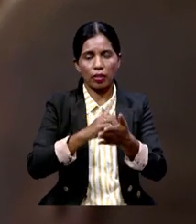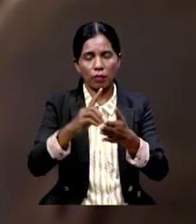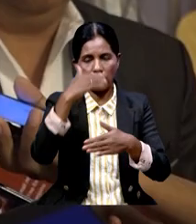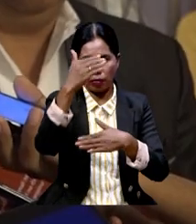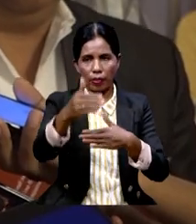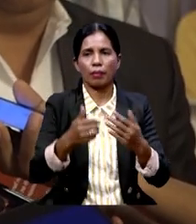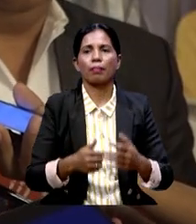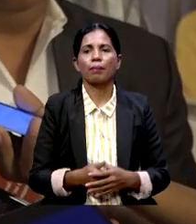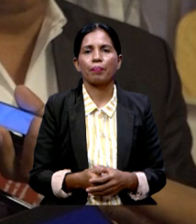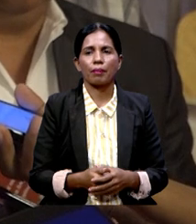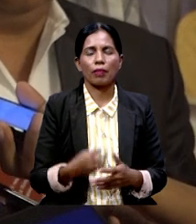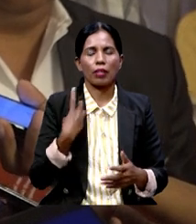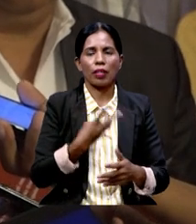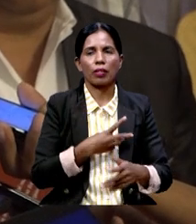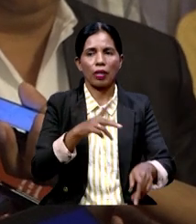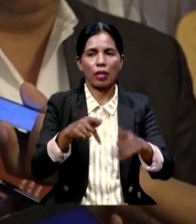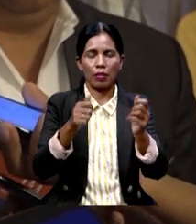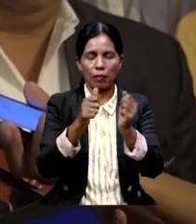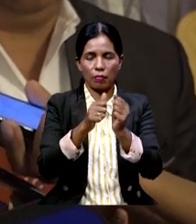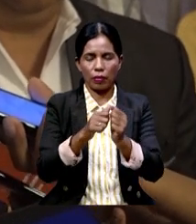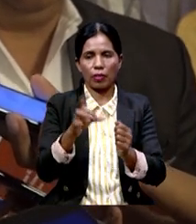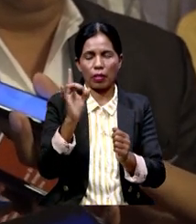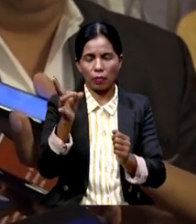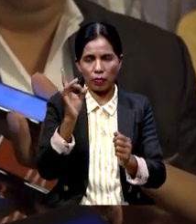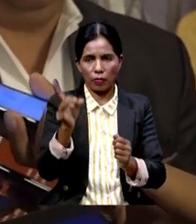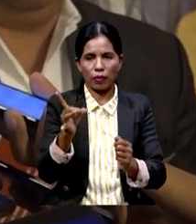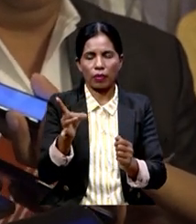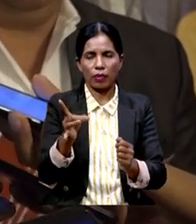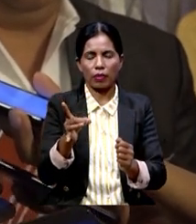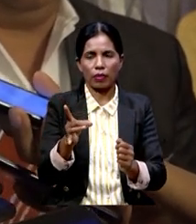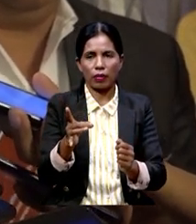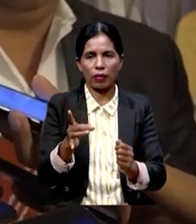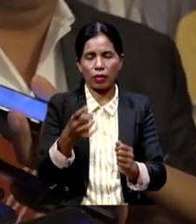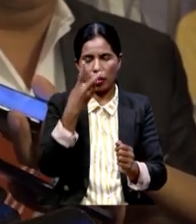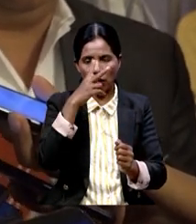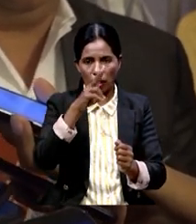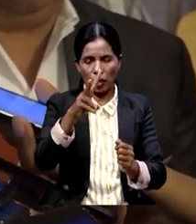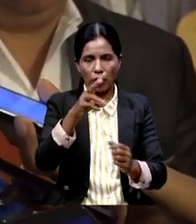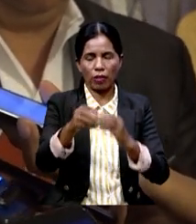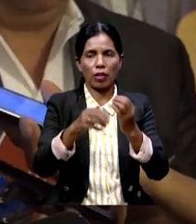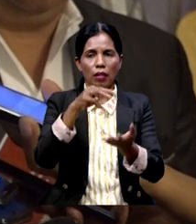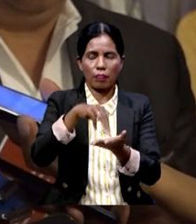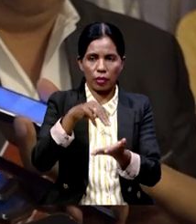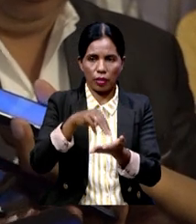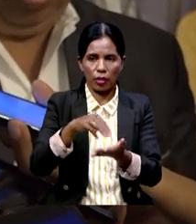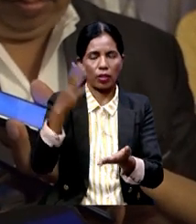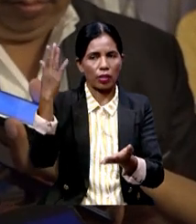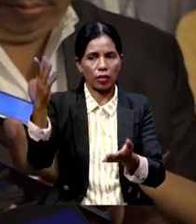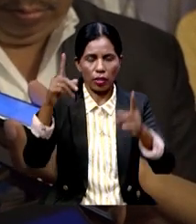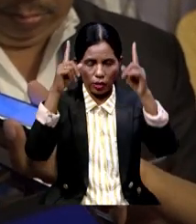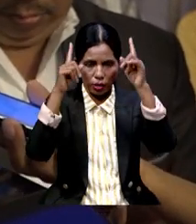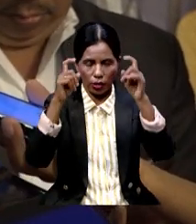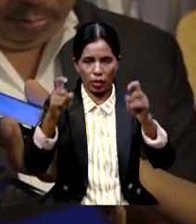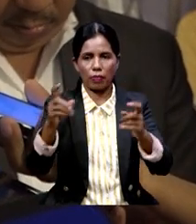iha, ema 80 pessoas, nebe maka, se curize, matéria, exame